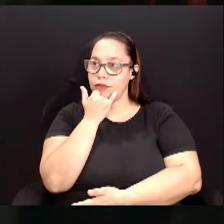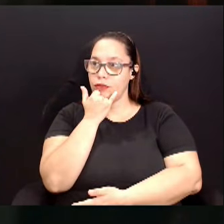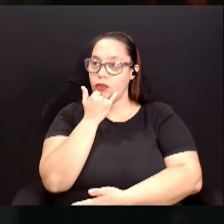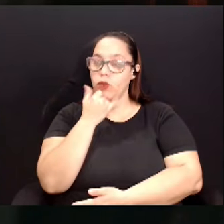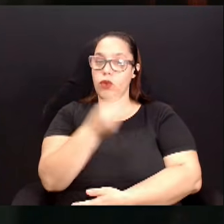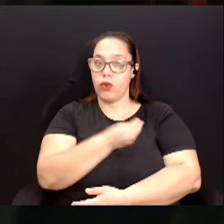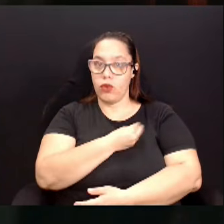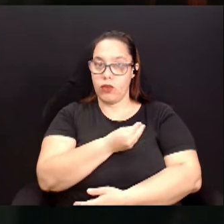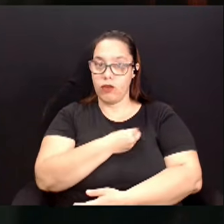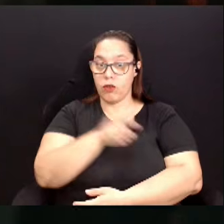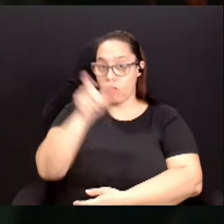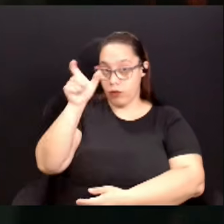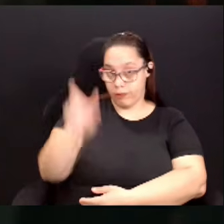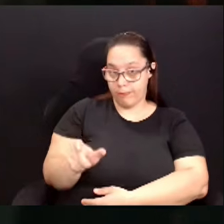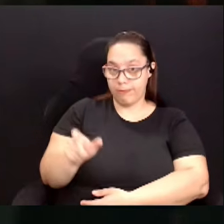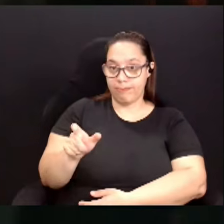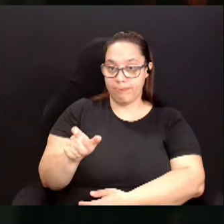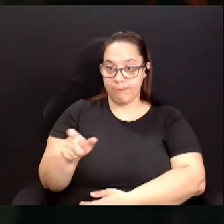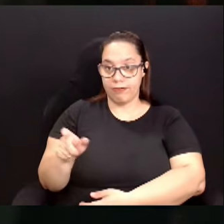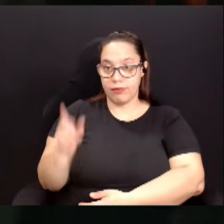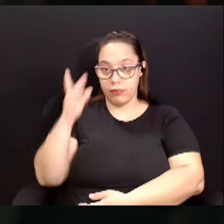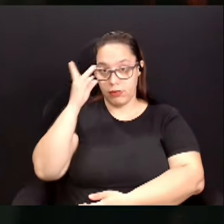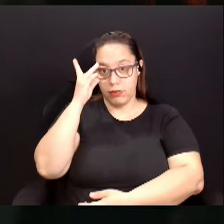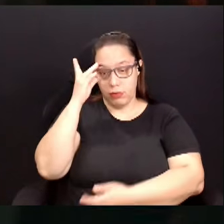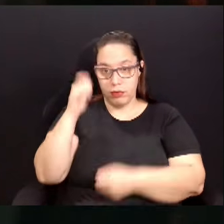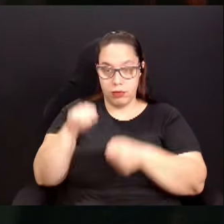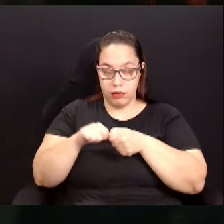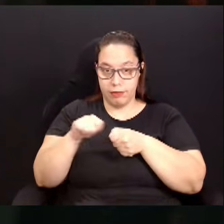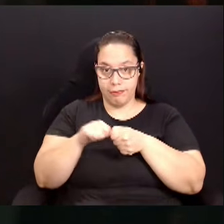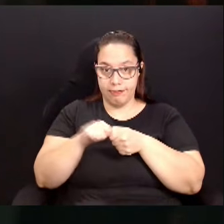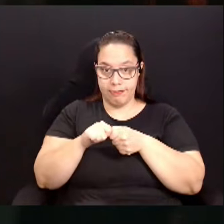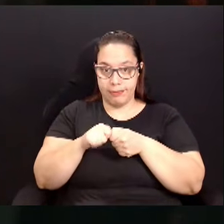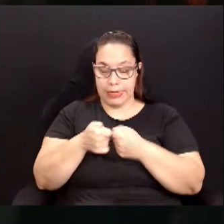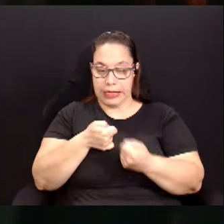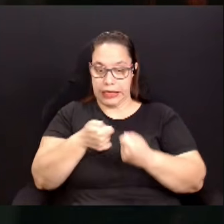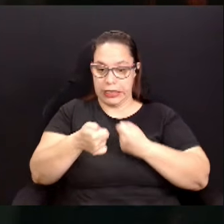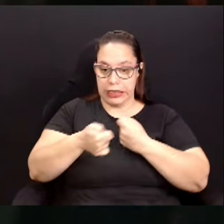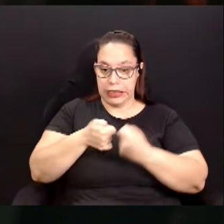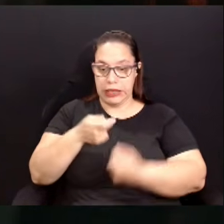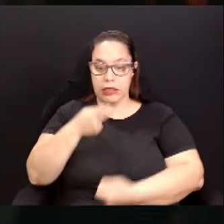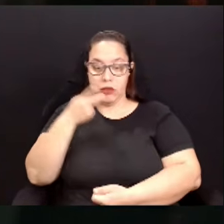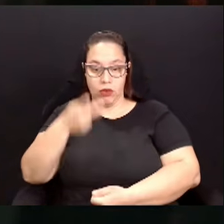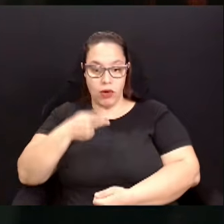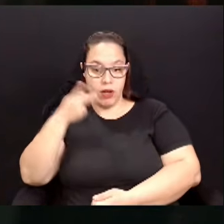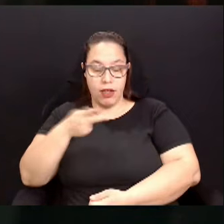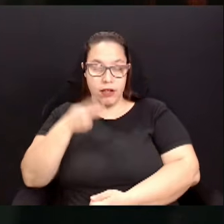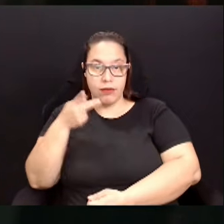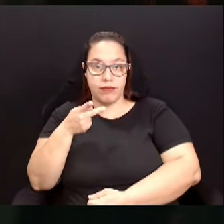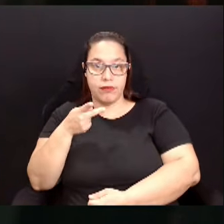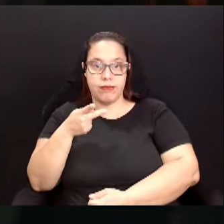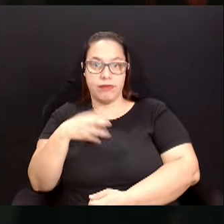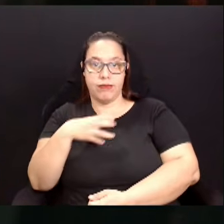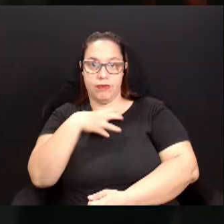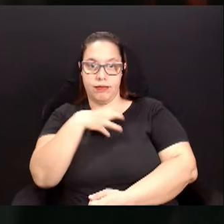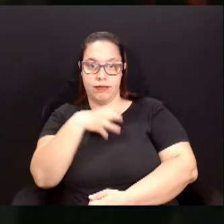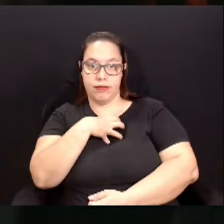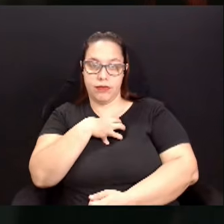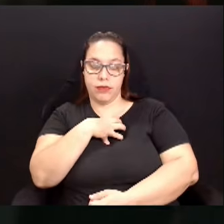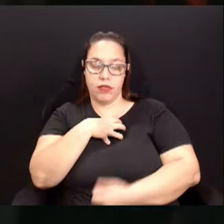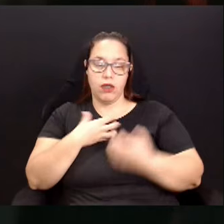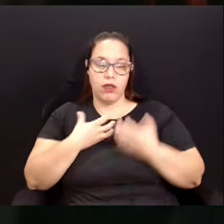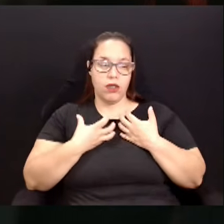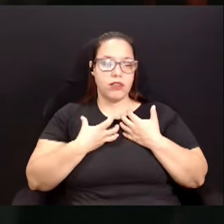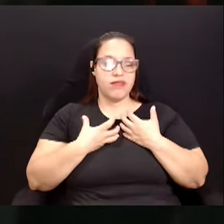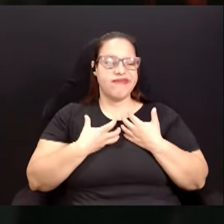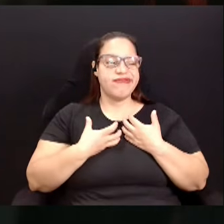alguém que faz isso, né, que monopoliza a fala, deve gerar um profundo esgotamento, uma sensação